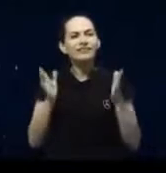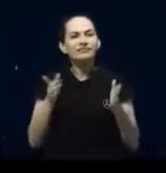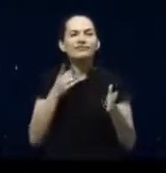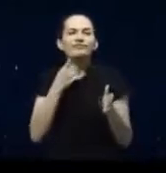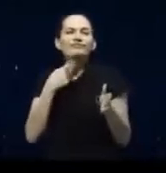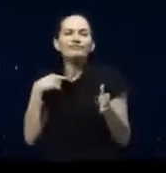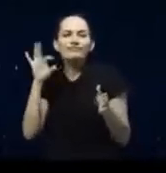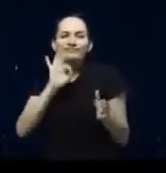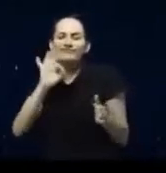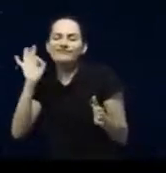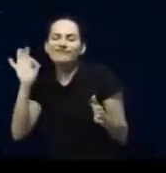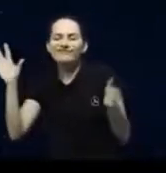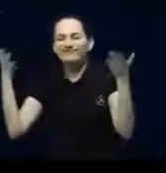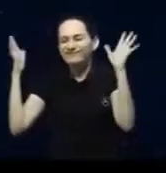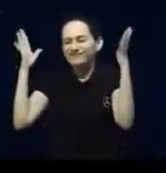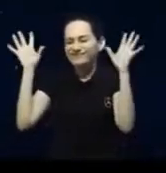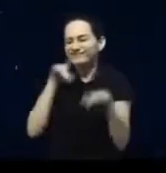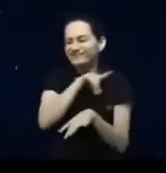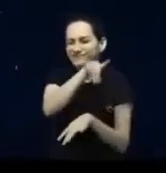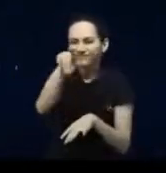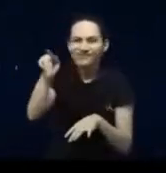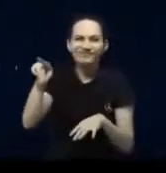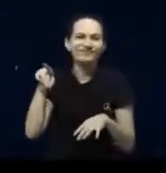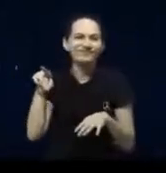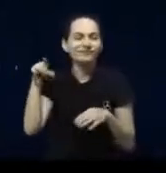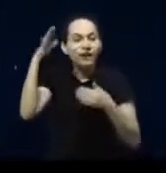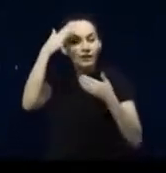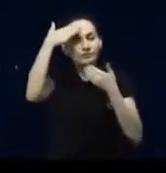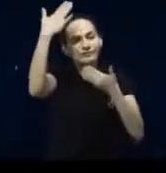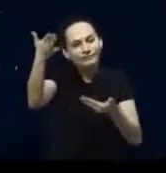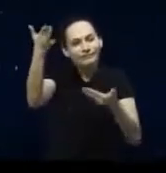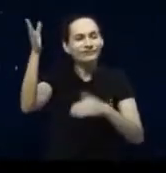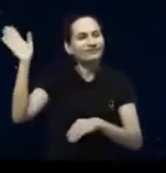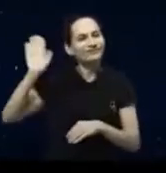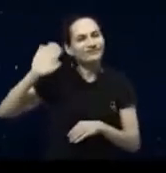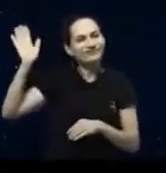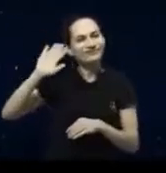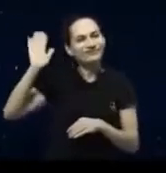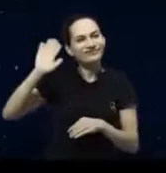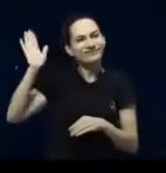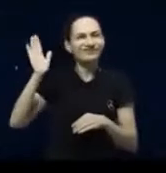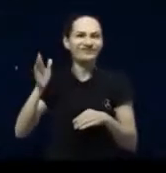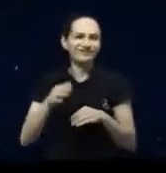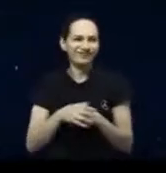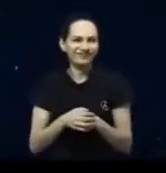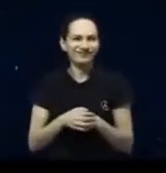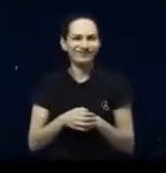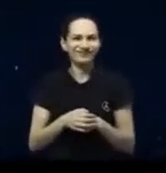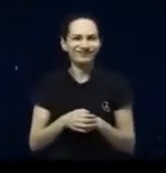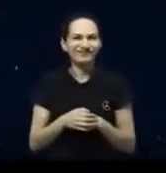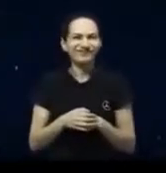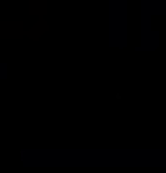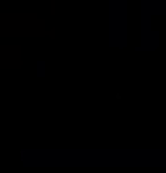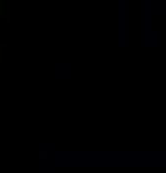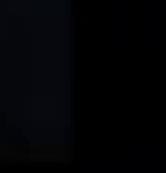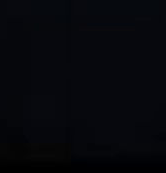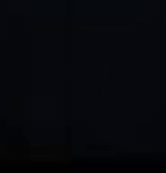today which Will e Grace Brasil thank you and Muito obrigado trabalho